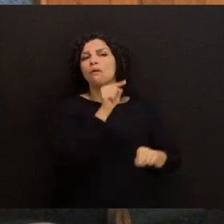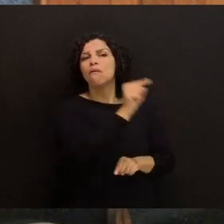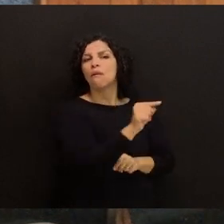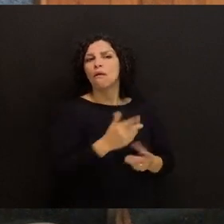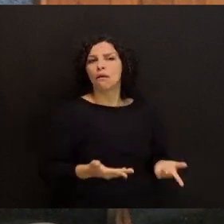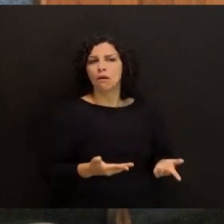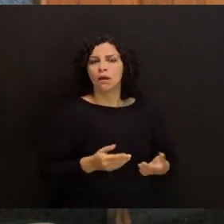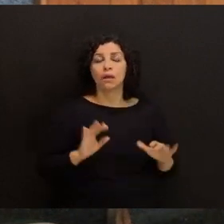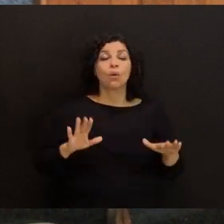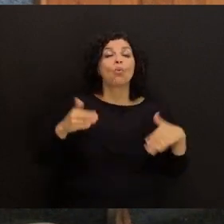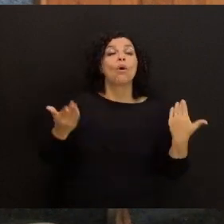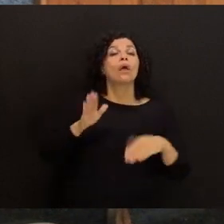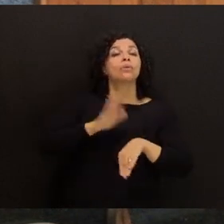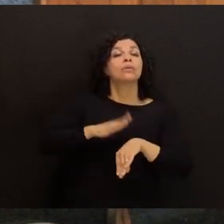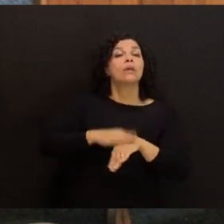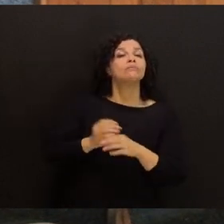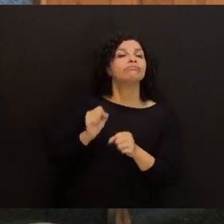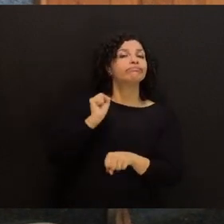quando senhores